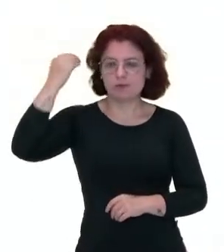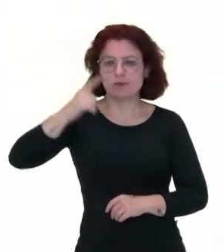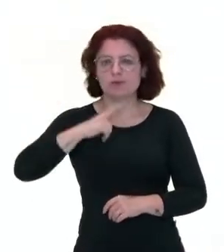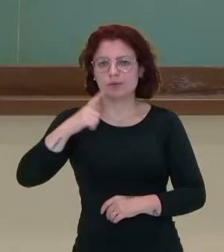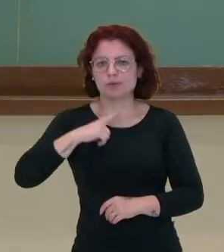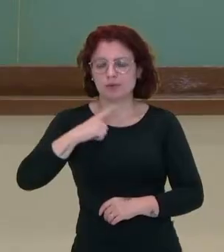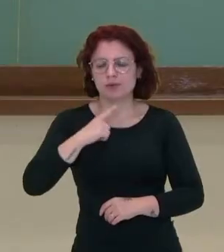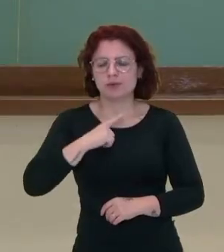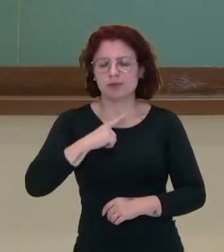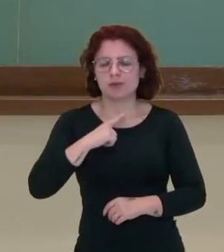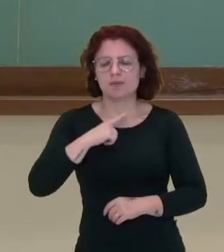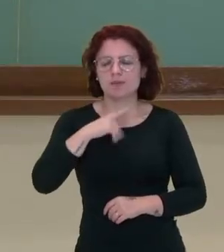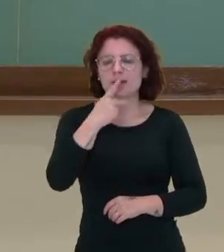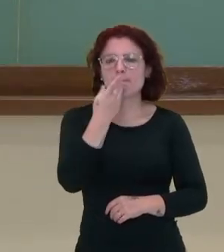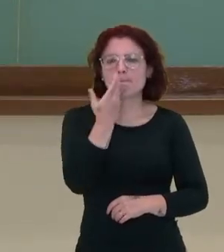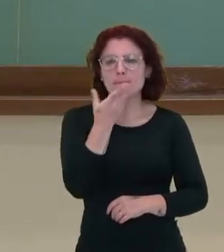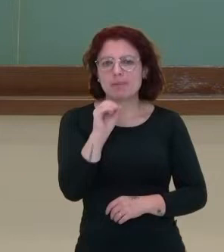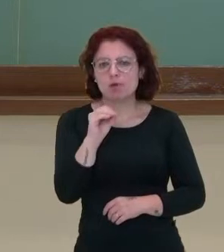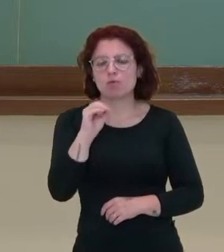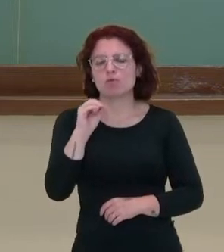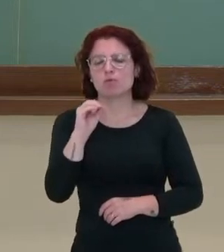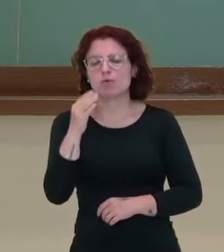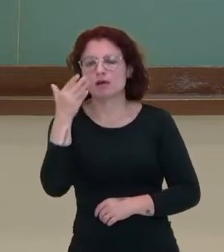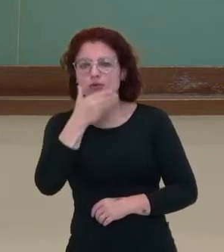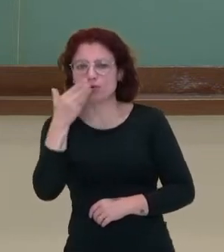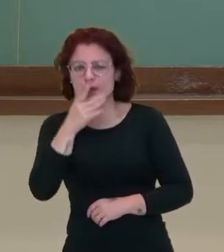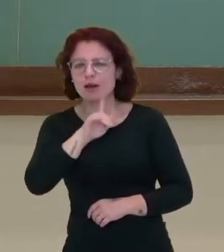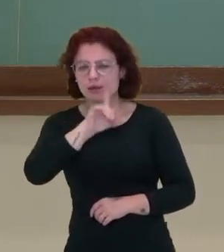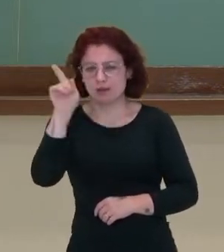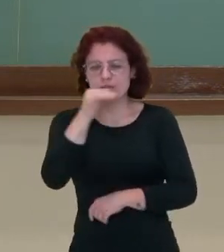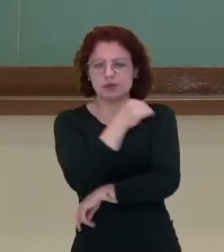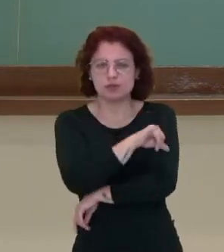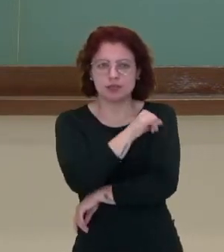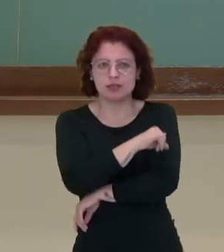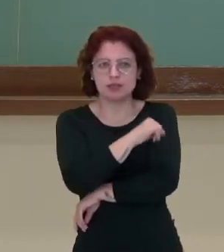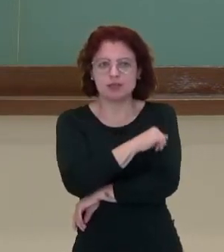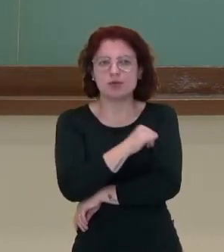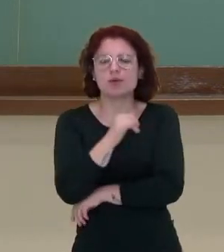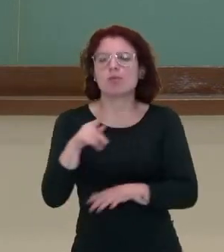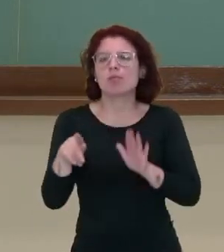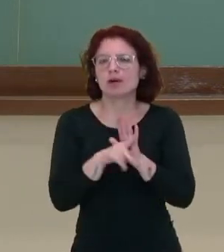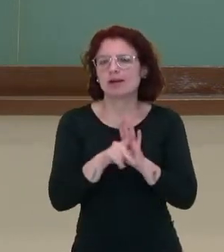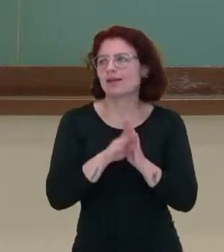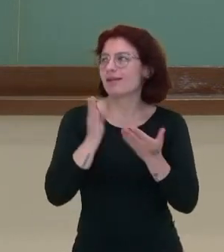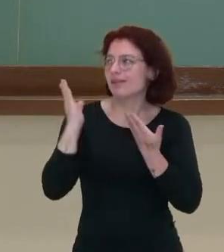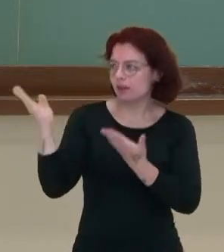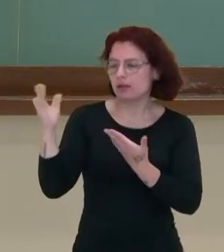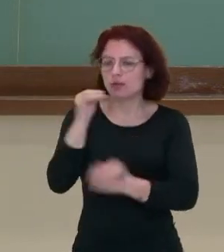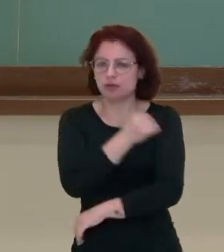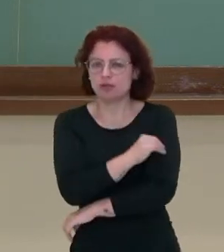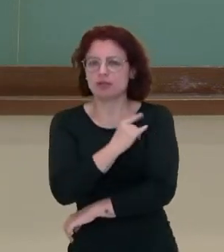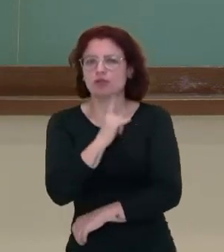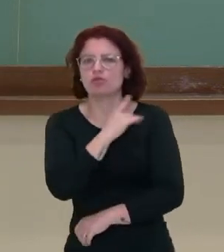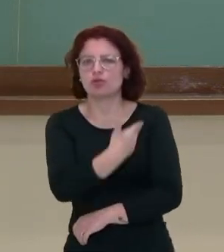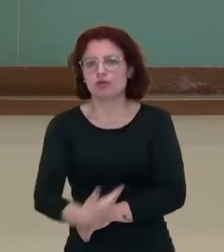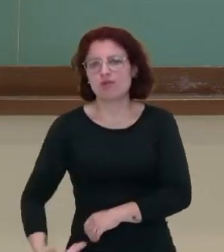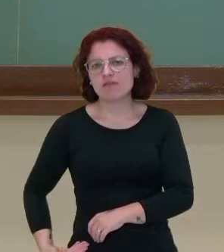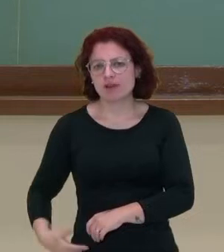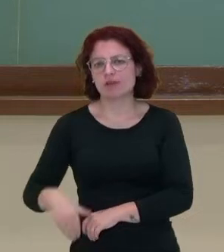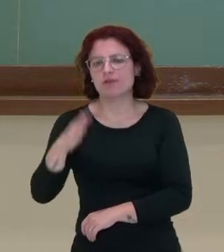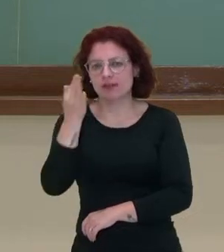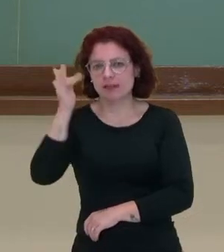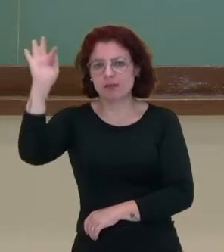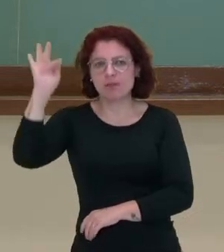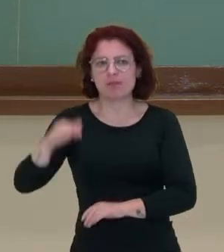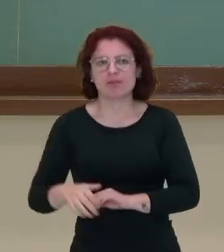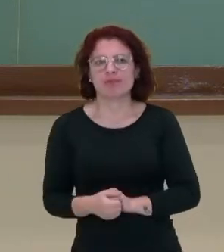Rio de Janeiro, na época, sede do governo imperial. Então, alguns fatores contribuíram para o desgaste da